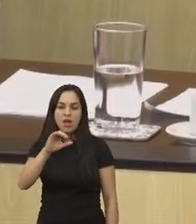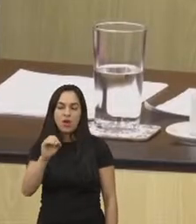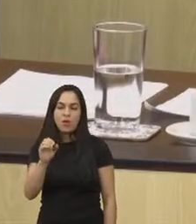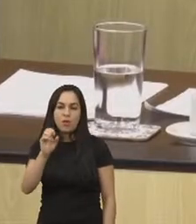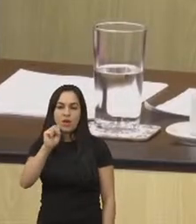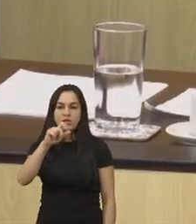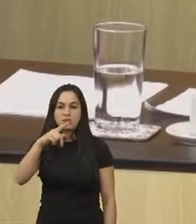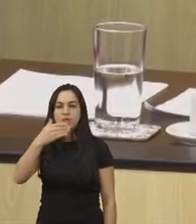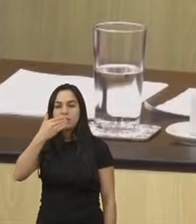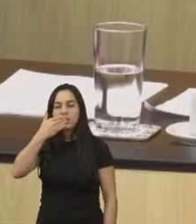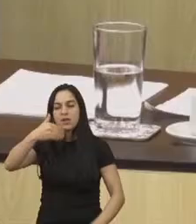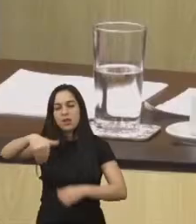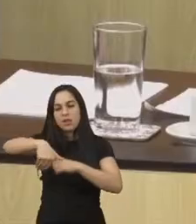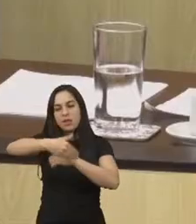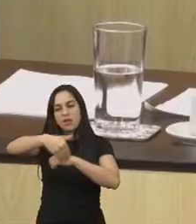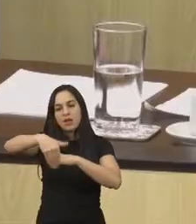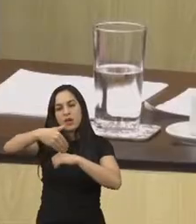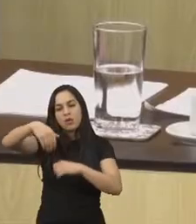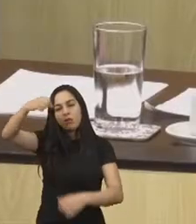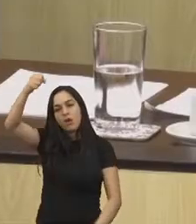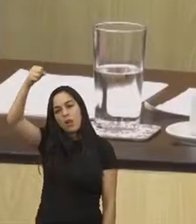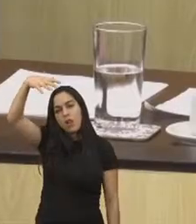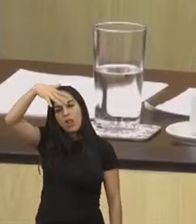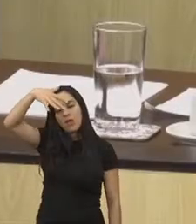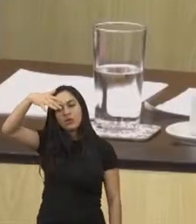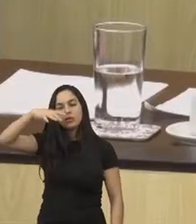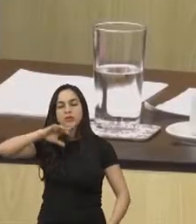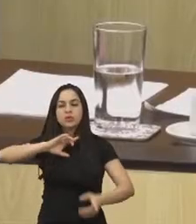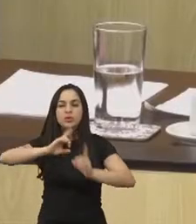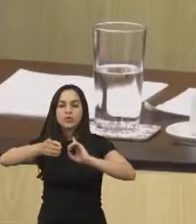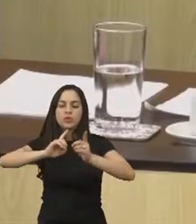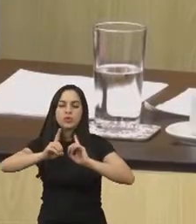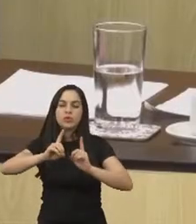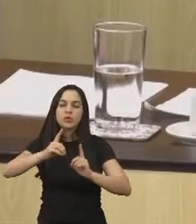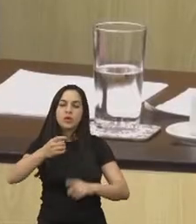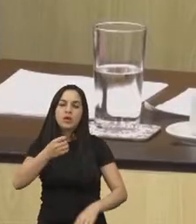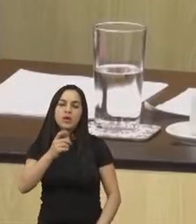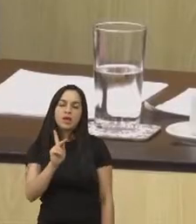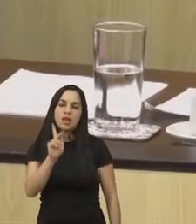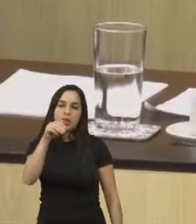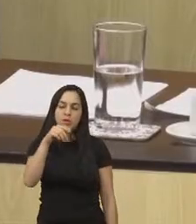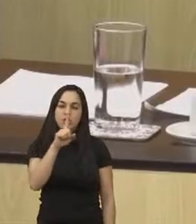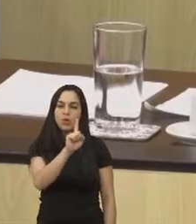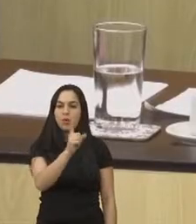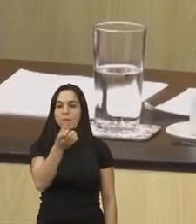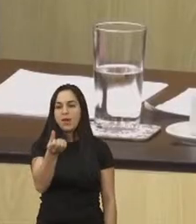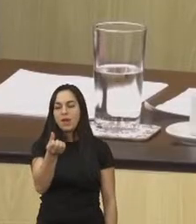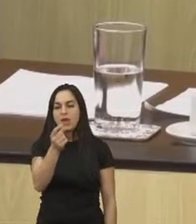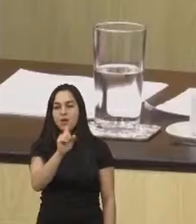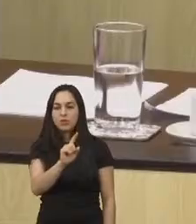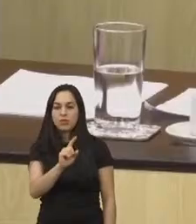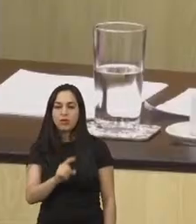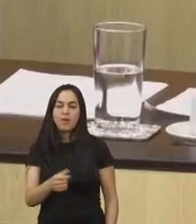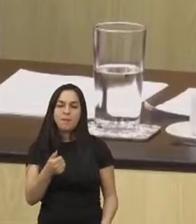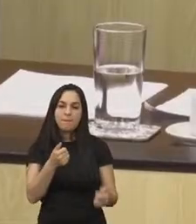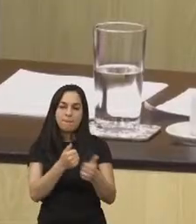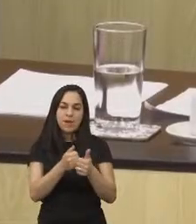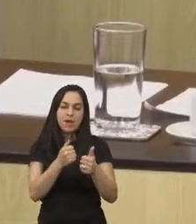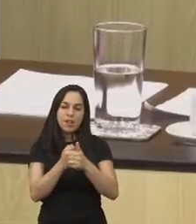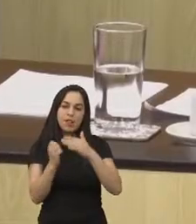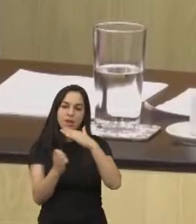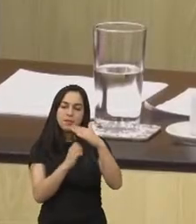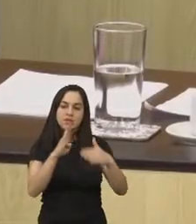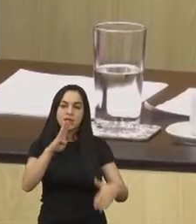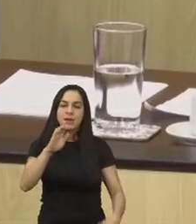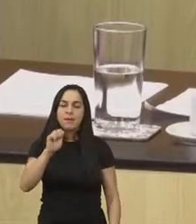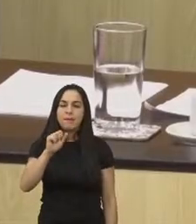no viaduto da rodovia Presidente Dutra, KM 161, próximo à empresa BASF, no Parque Meia